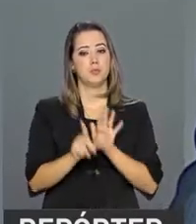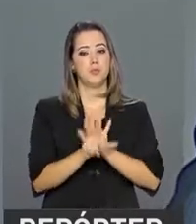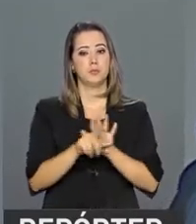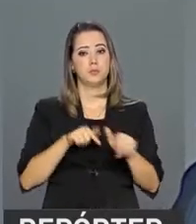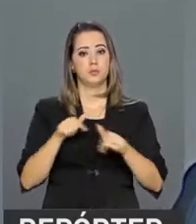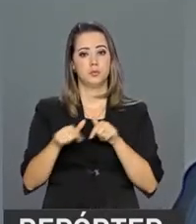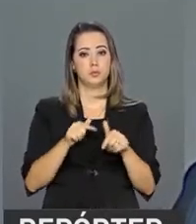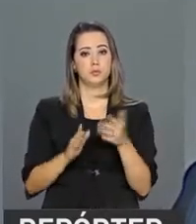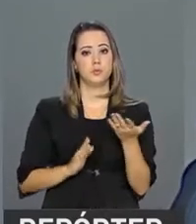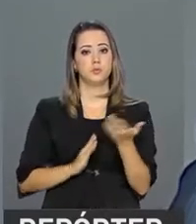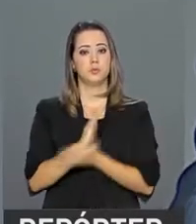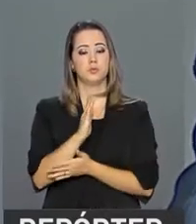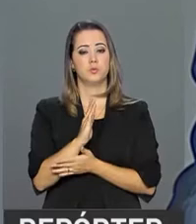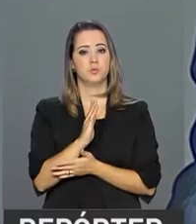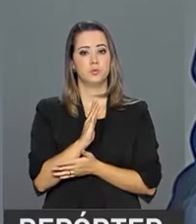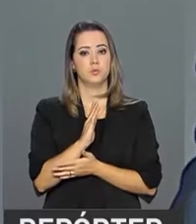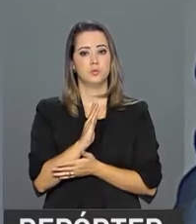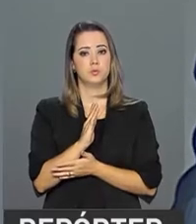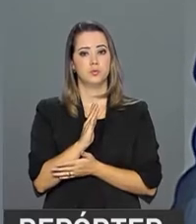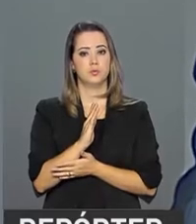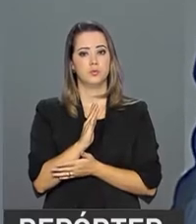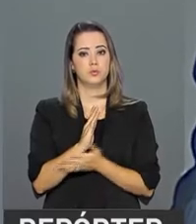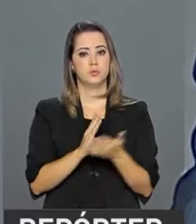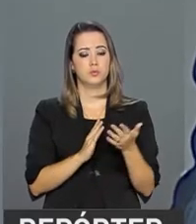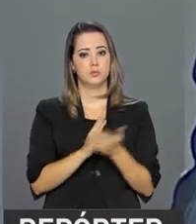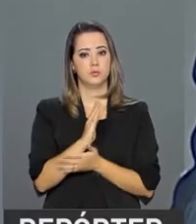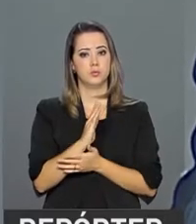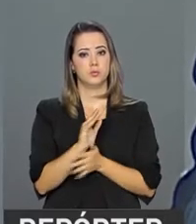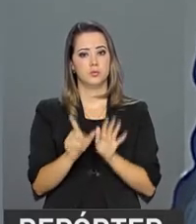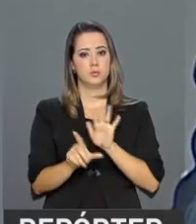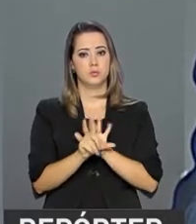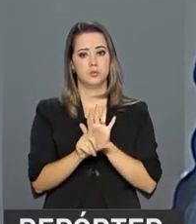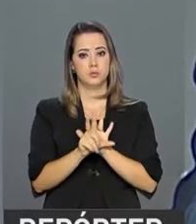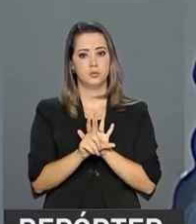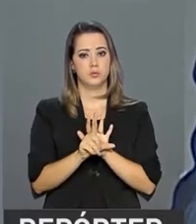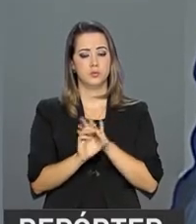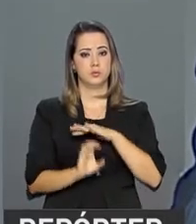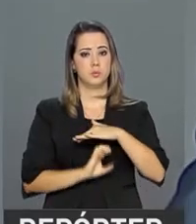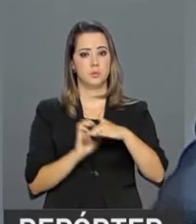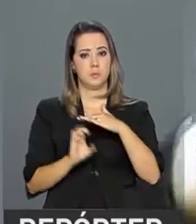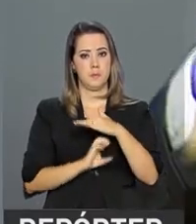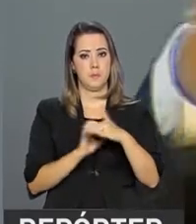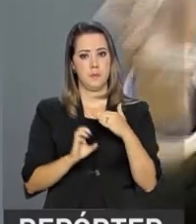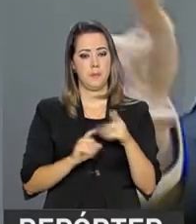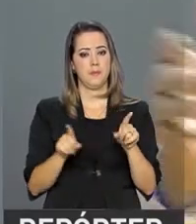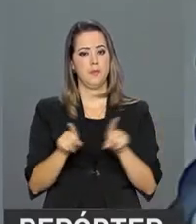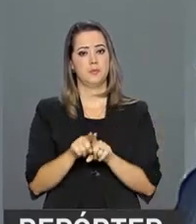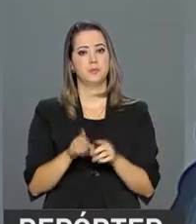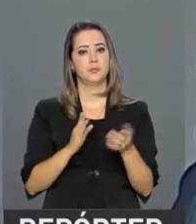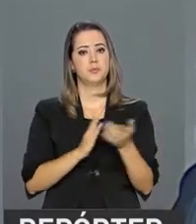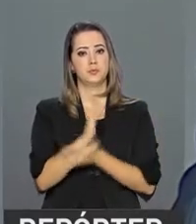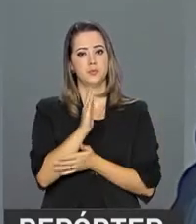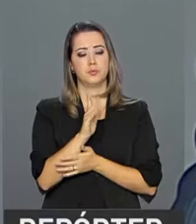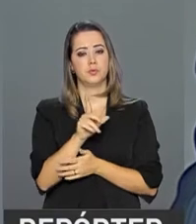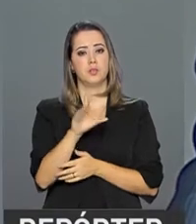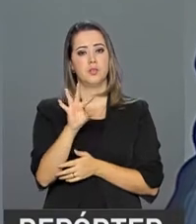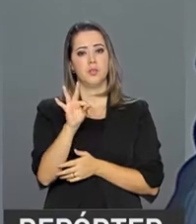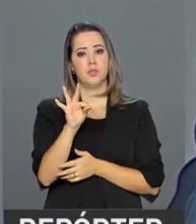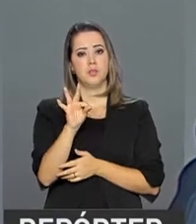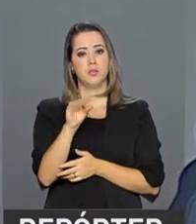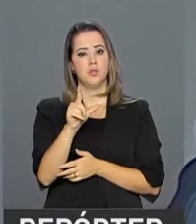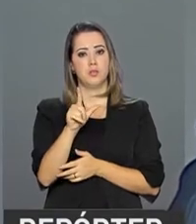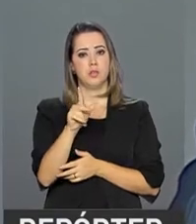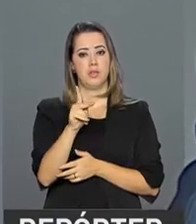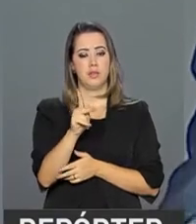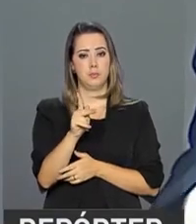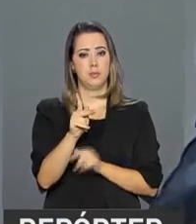aprovou aa a aa lei das estatais a governança das estatais aprovou a tlp a